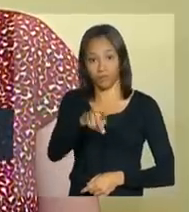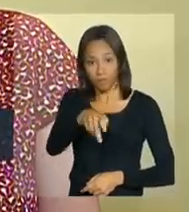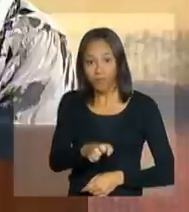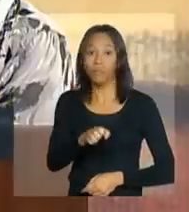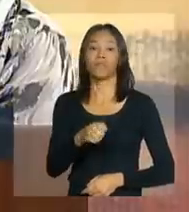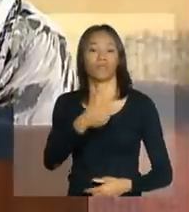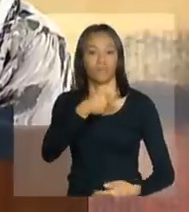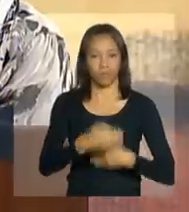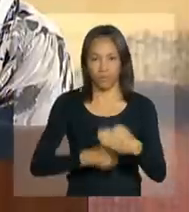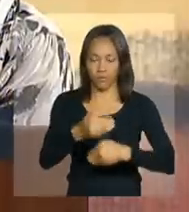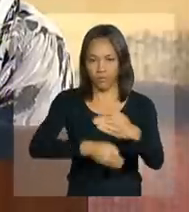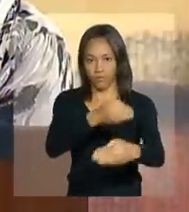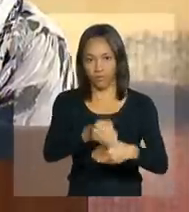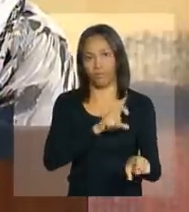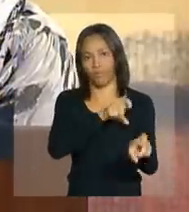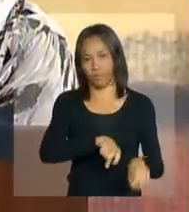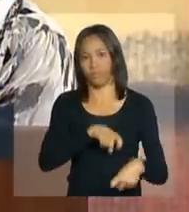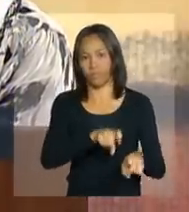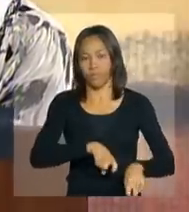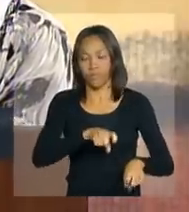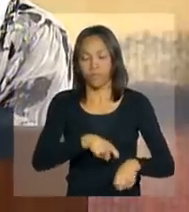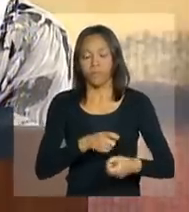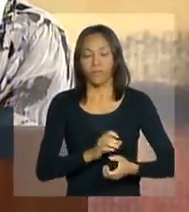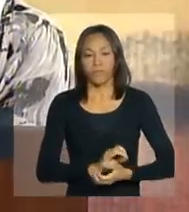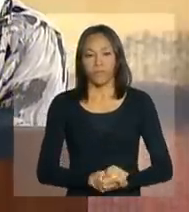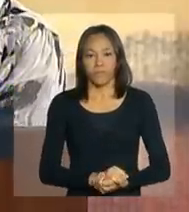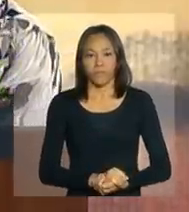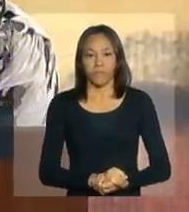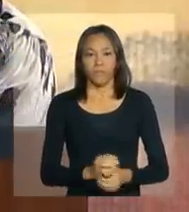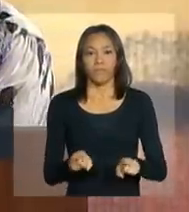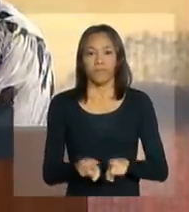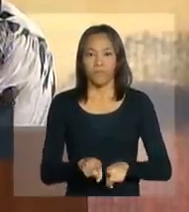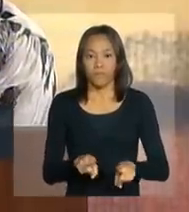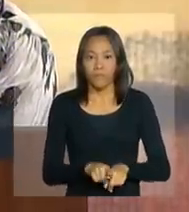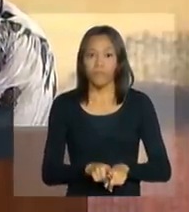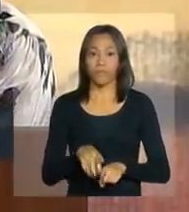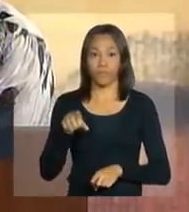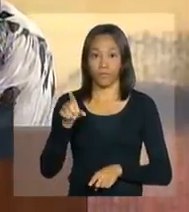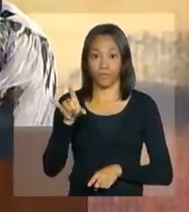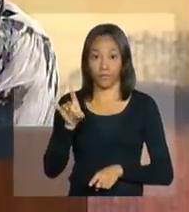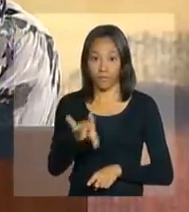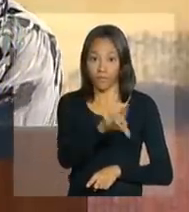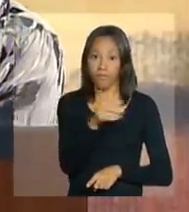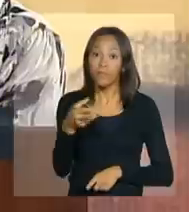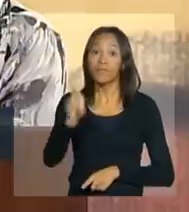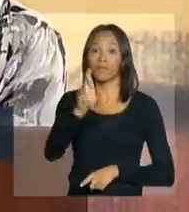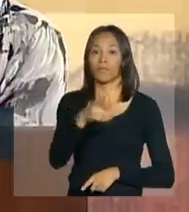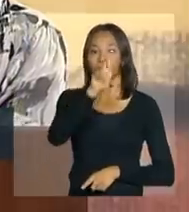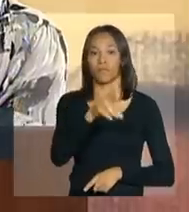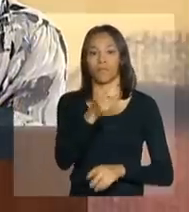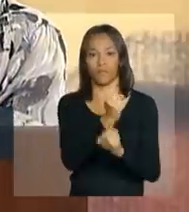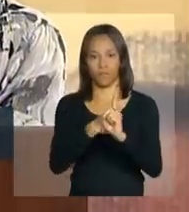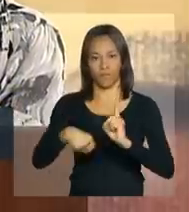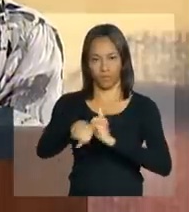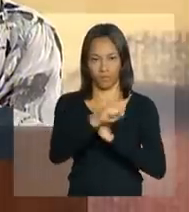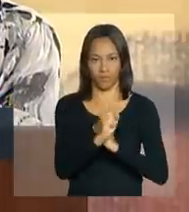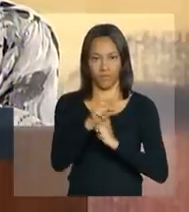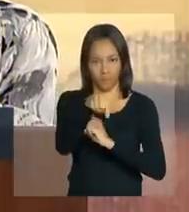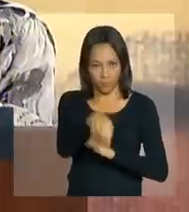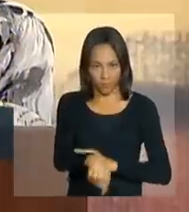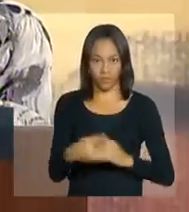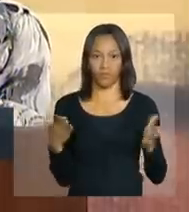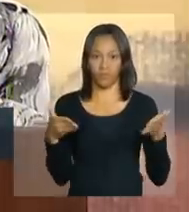Desenvolvimento Agrário as representações da sociedade viu aqui